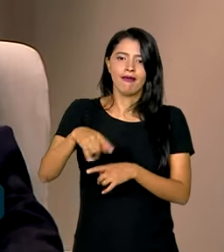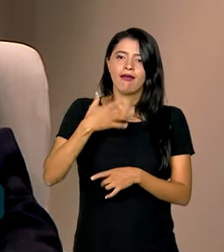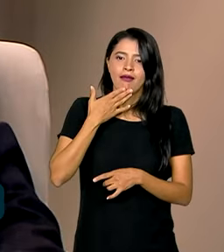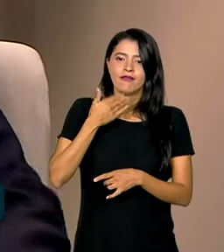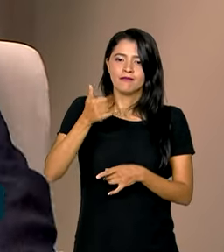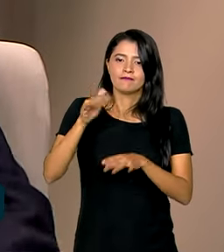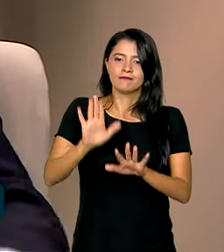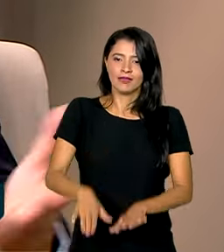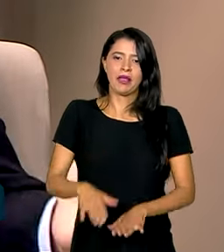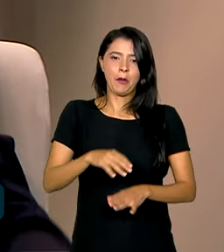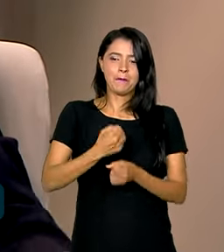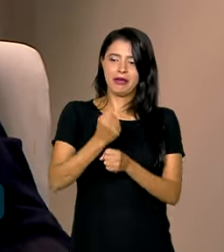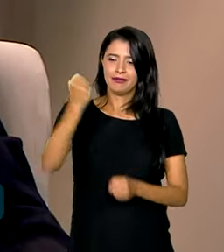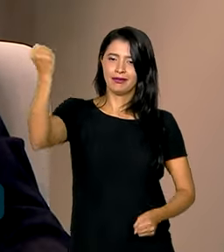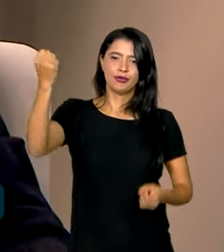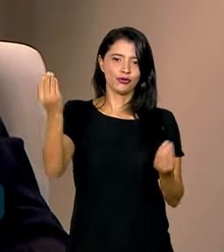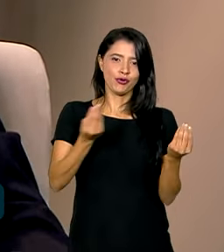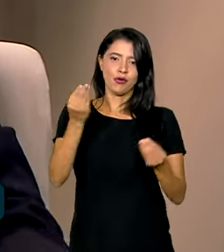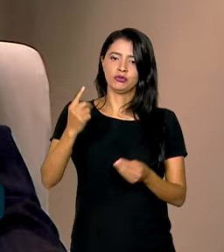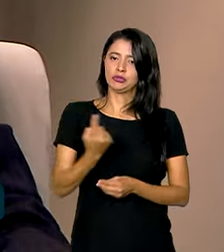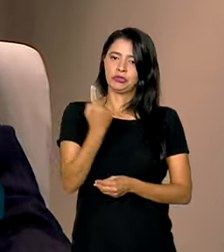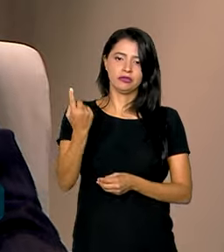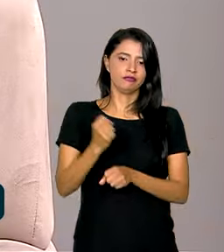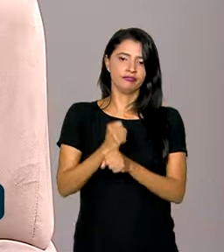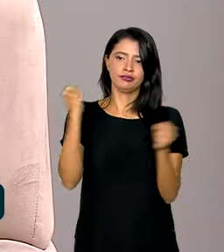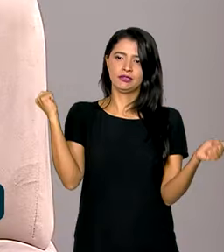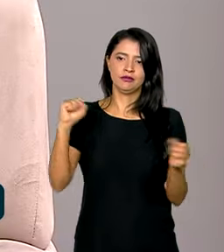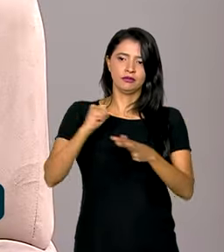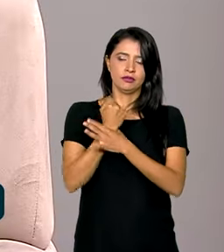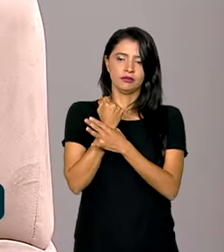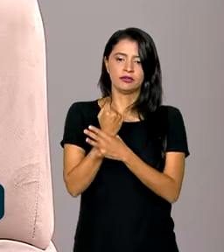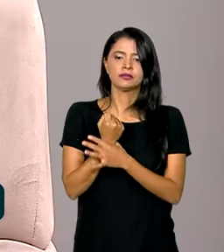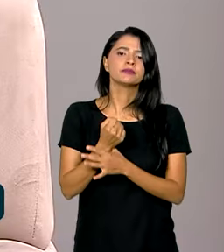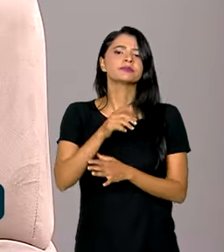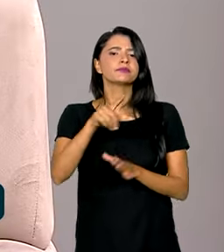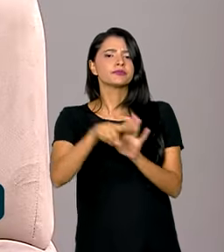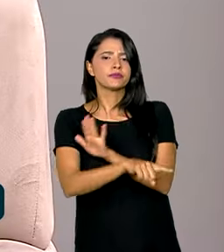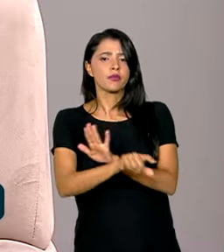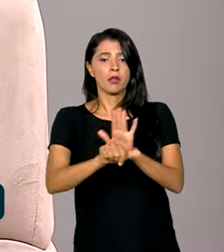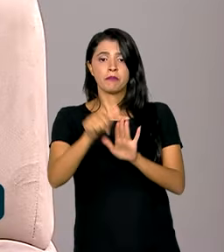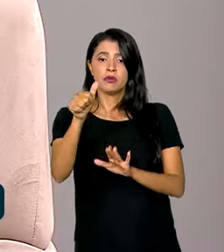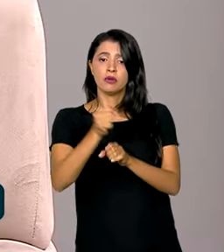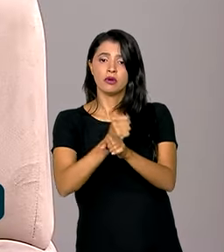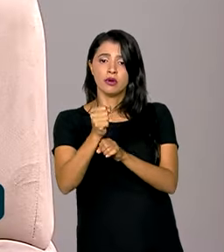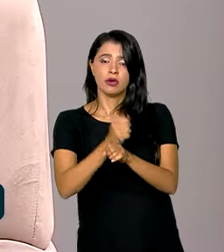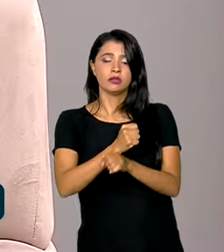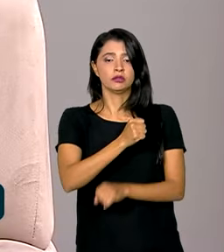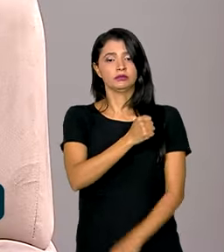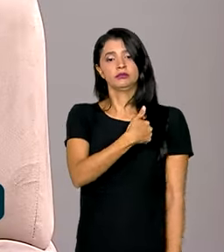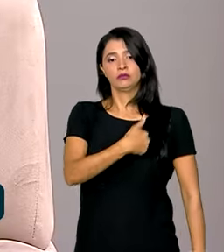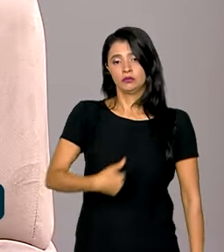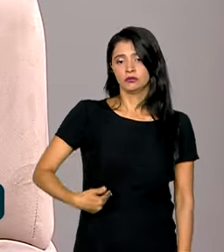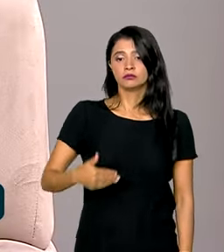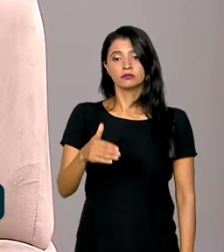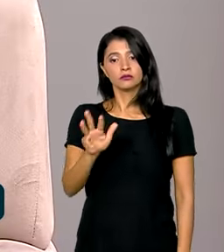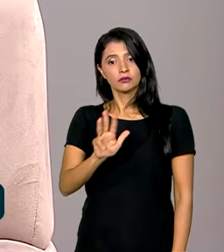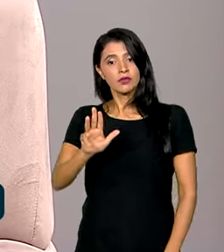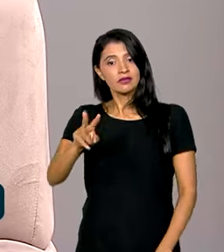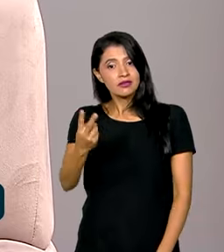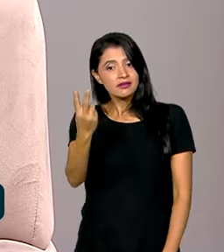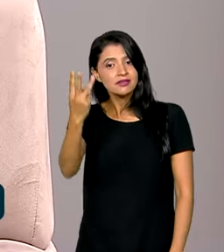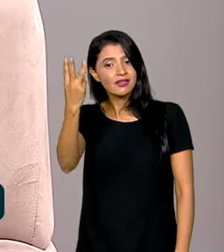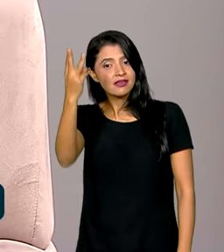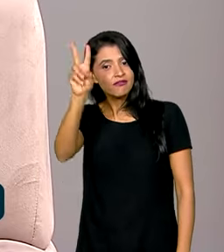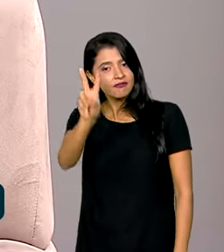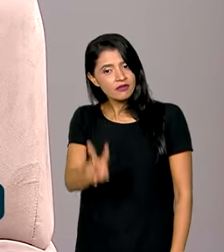tamanho, ninguém consegue fazer segurança pública sozinho. É verdade. Ministro, neste primeiro ano, né, do governo Lula, terceiro mandato do presidente Lula, e